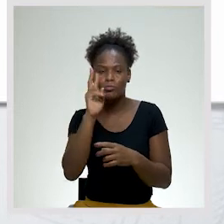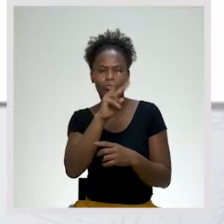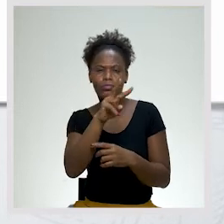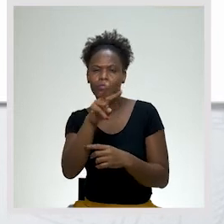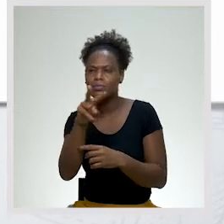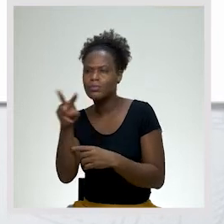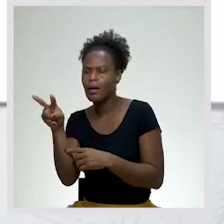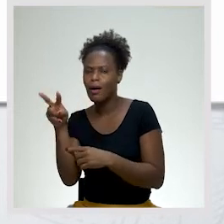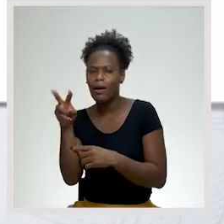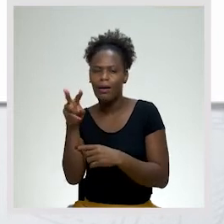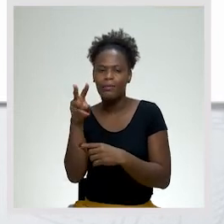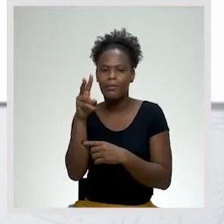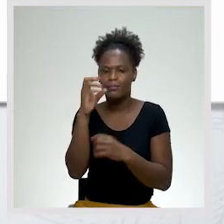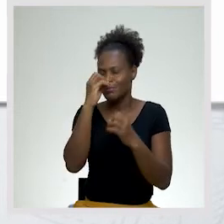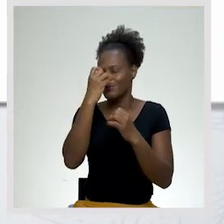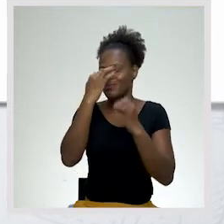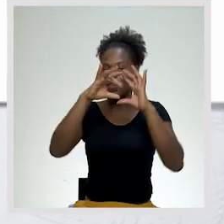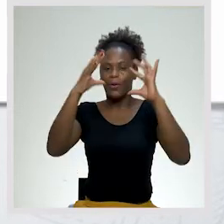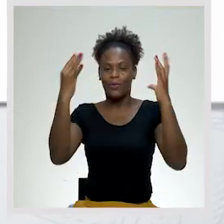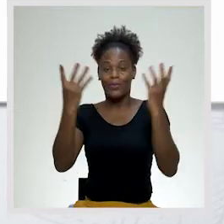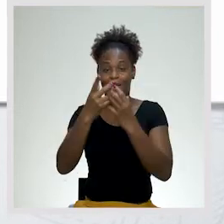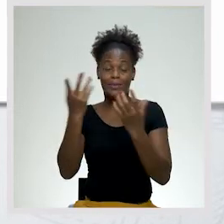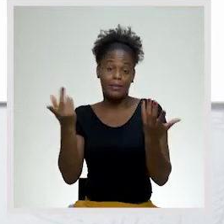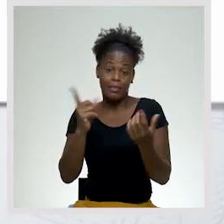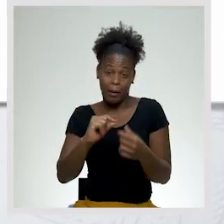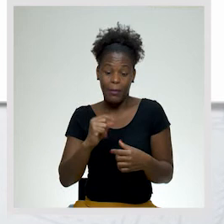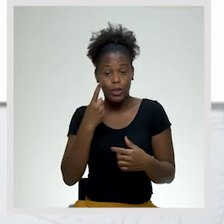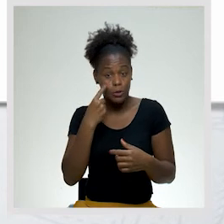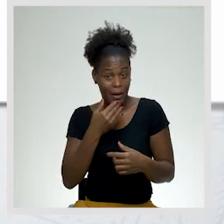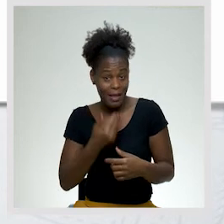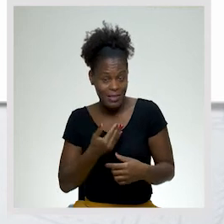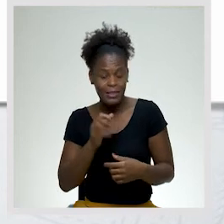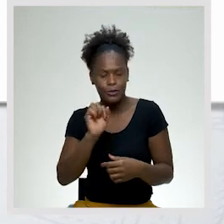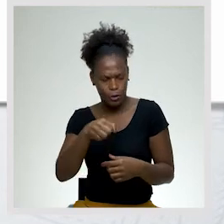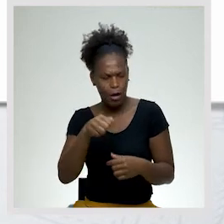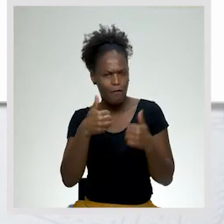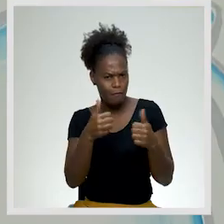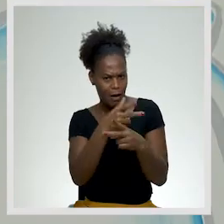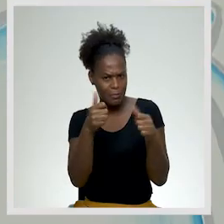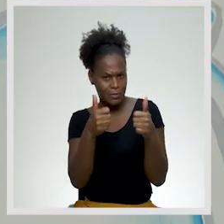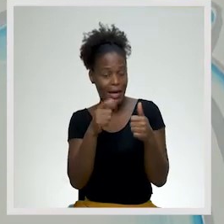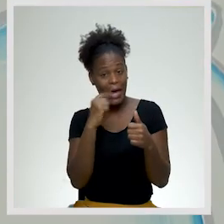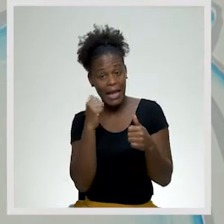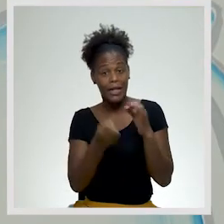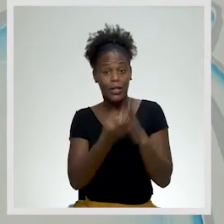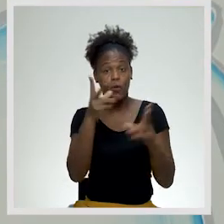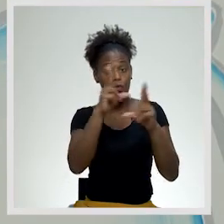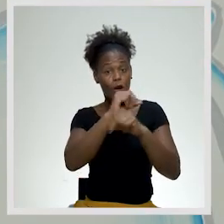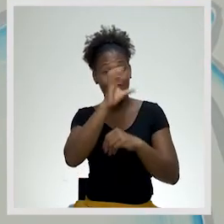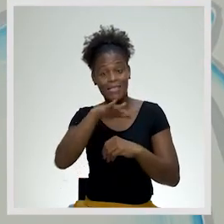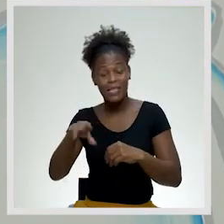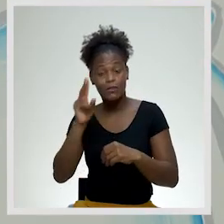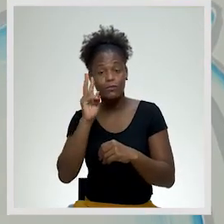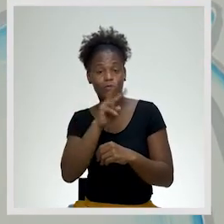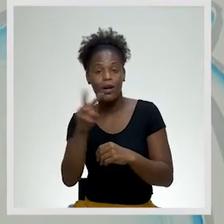a experiência? Está correta. Galileu foi quem criou uma nova ciência